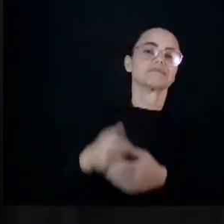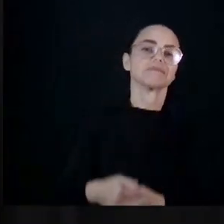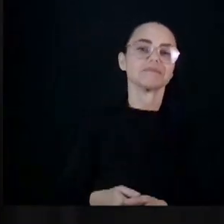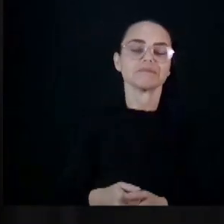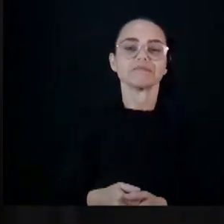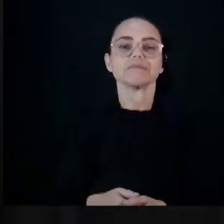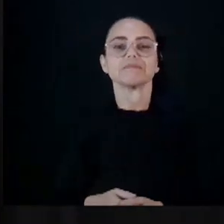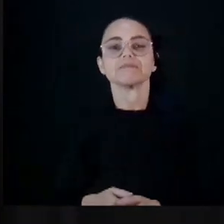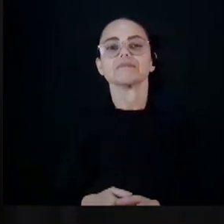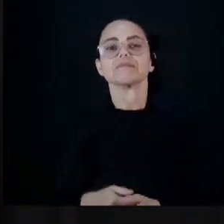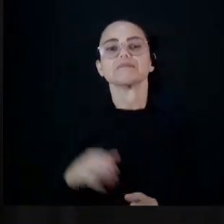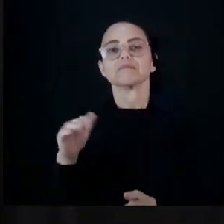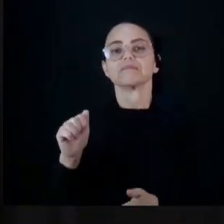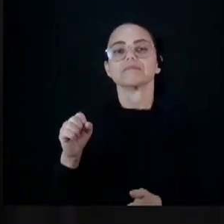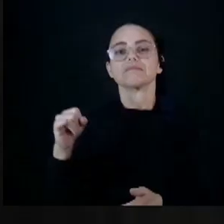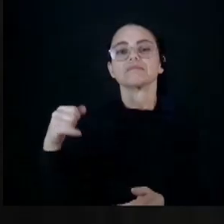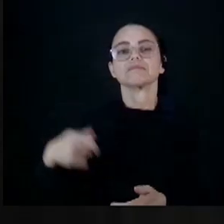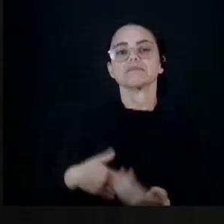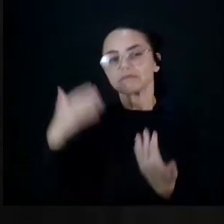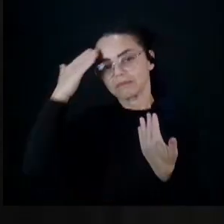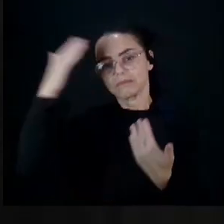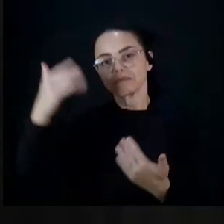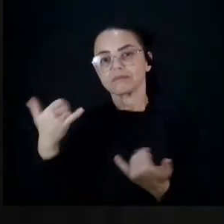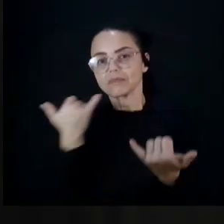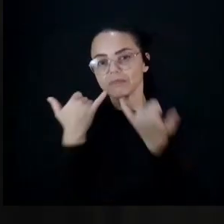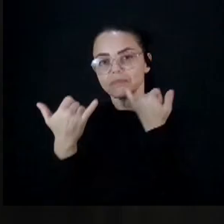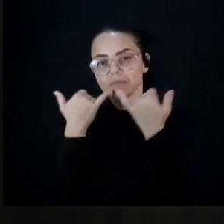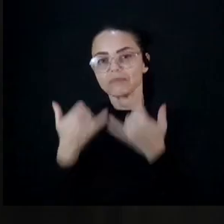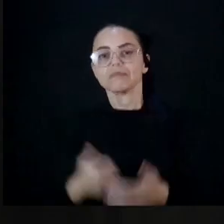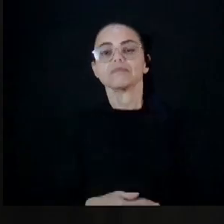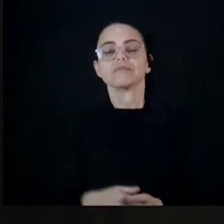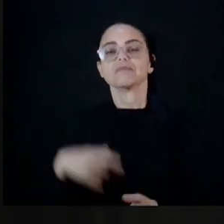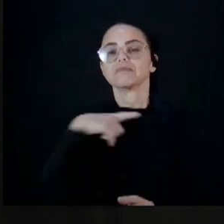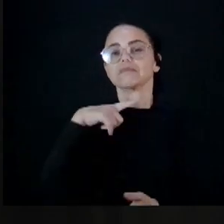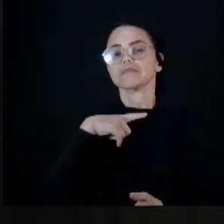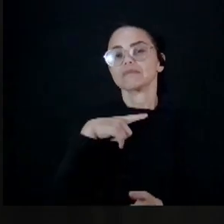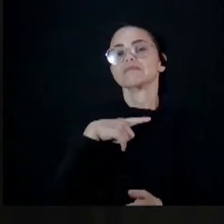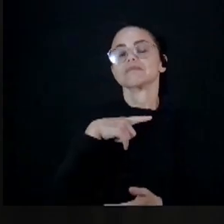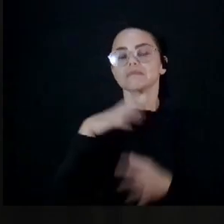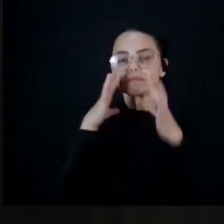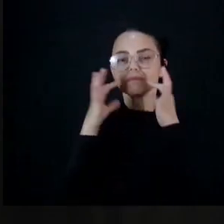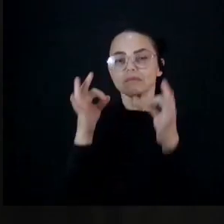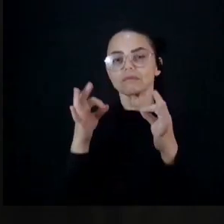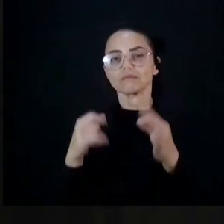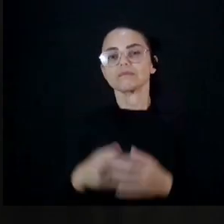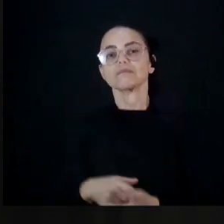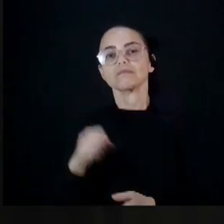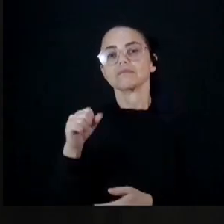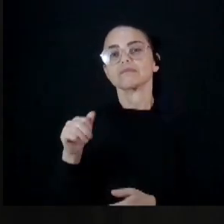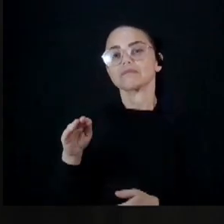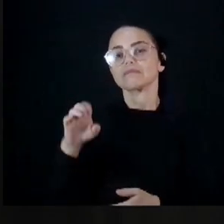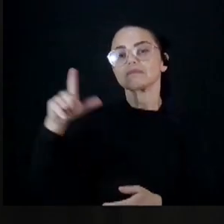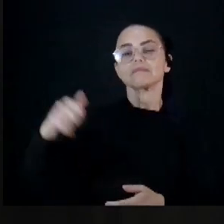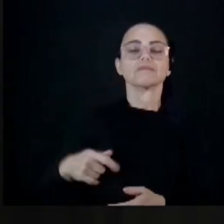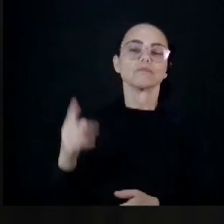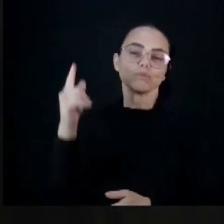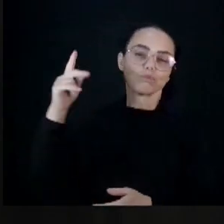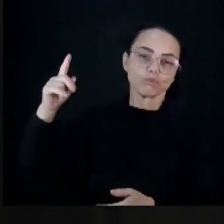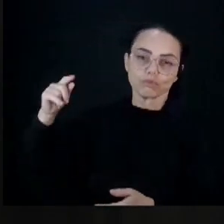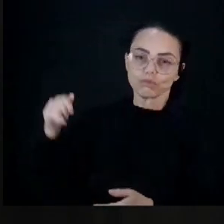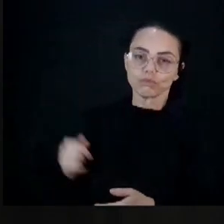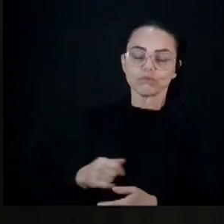Cassi, muito obrigado pelas informações. E tem uma coisa que chama atenção aqui, Samuel. Durante muito tempo, a automação